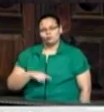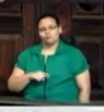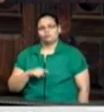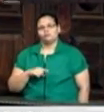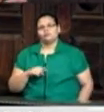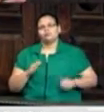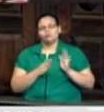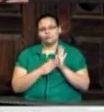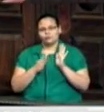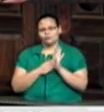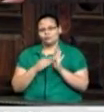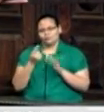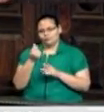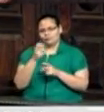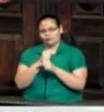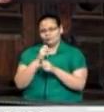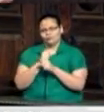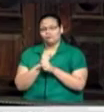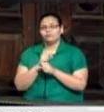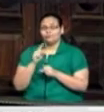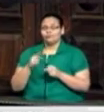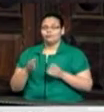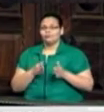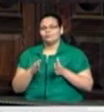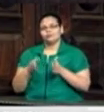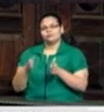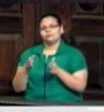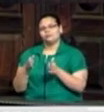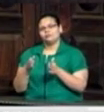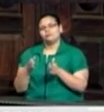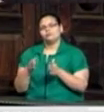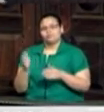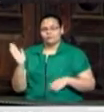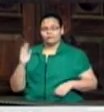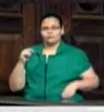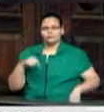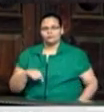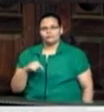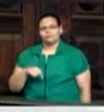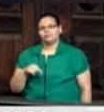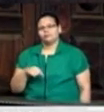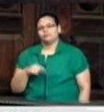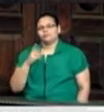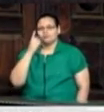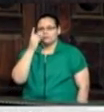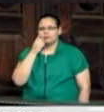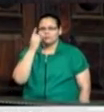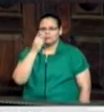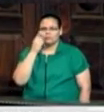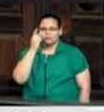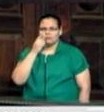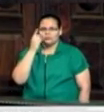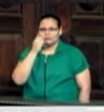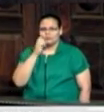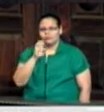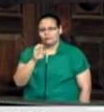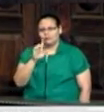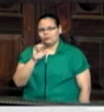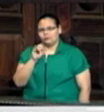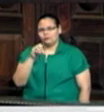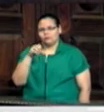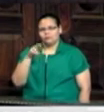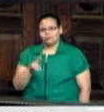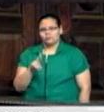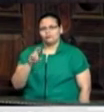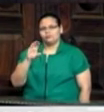orçamentária. Este é o tamanho. Trouxe aqui o deputado Eliomar